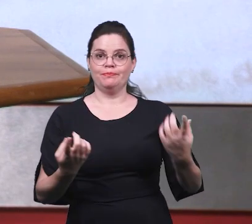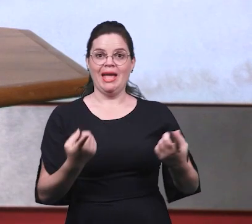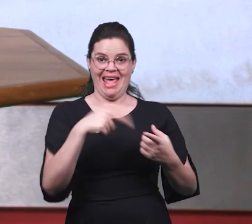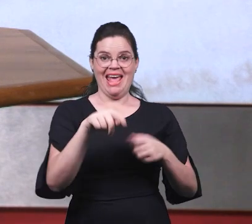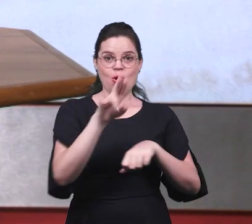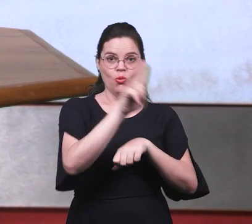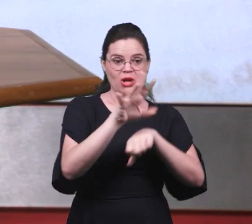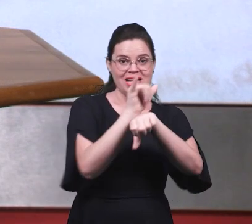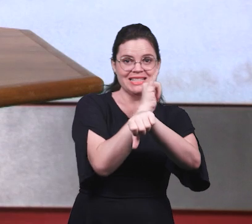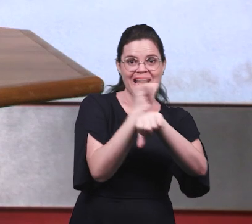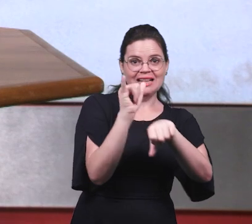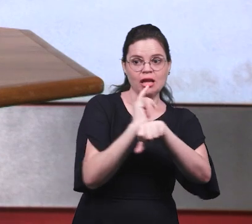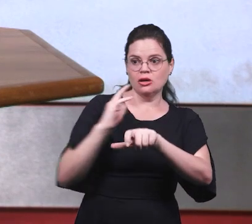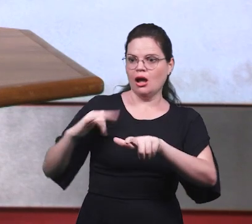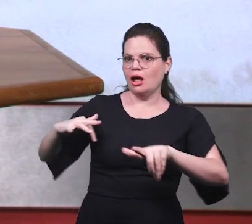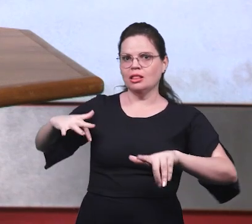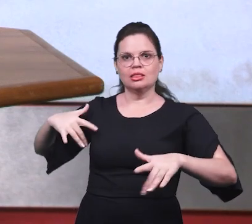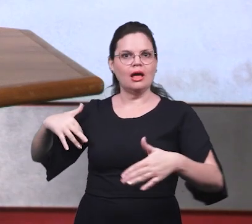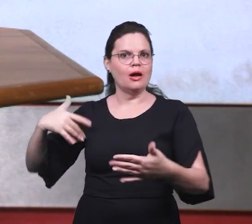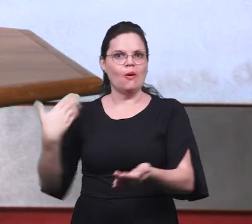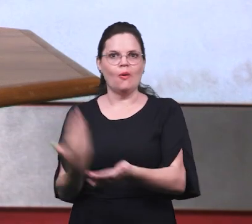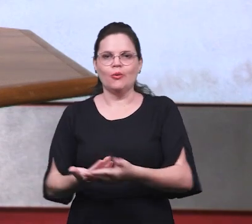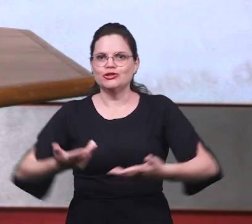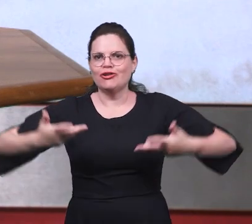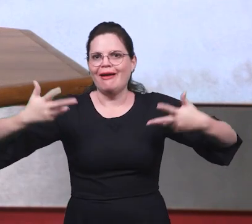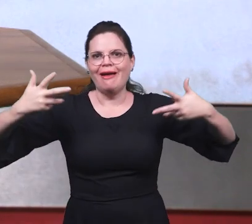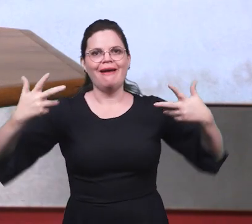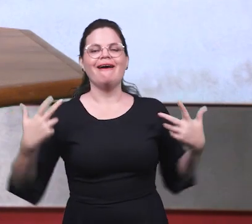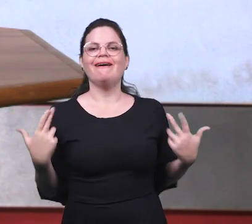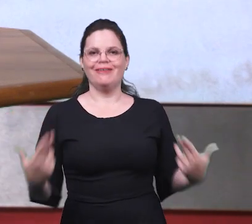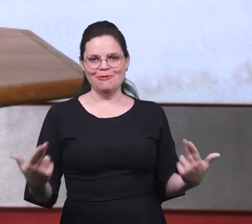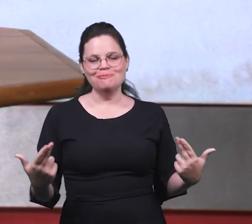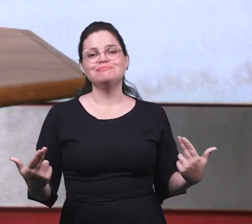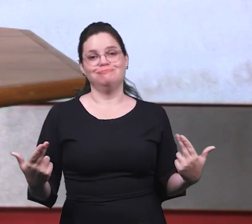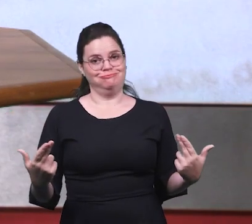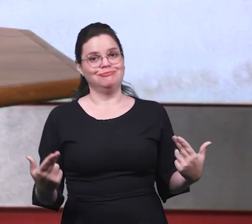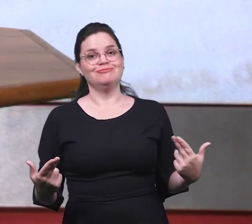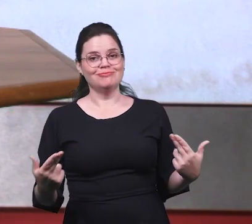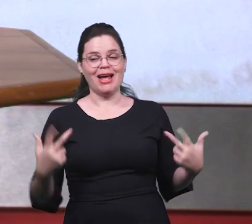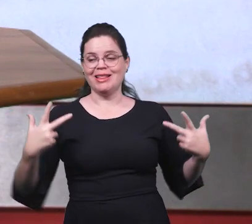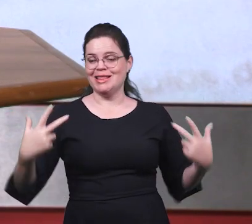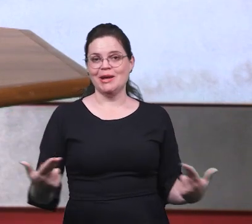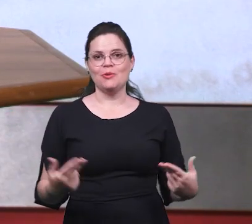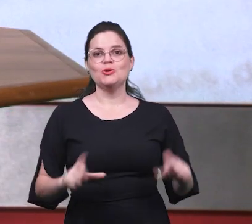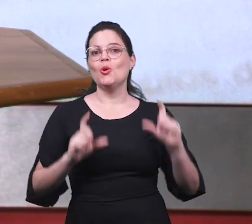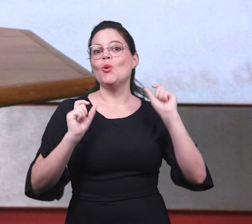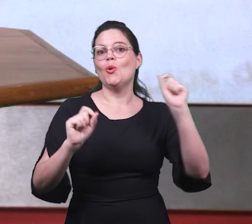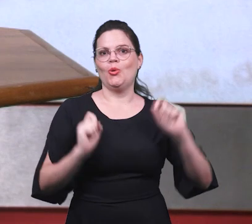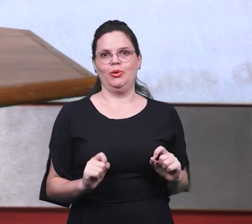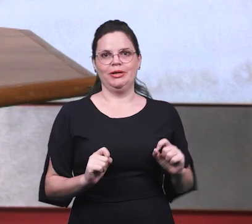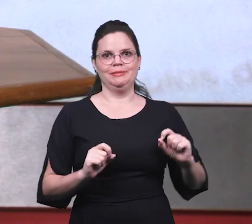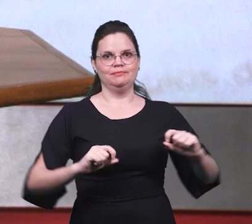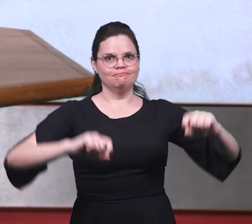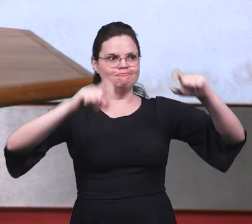que os homens sofrem no mundo seja o mesmo desde o Éden, a concupiscência da